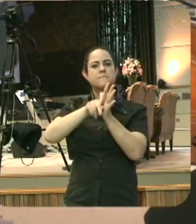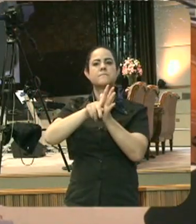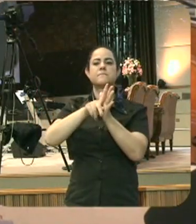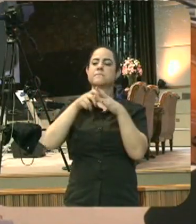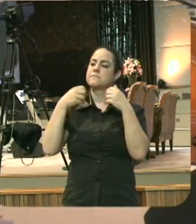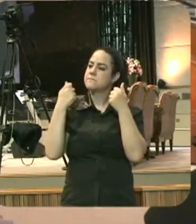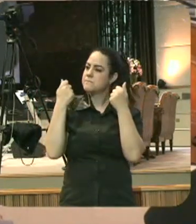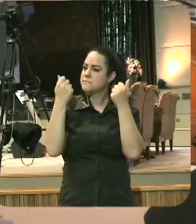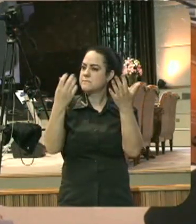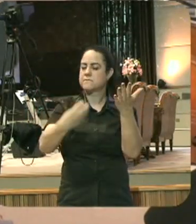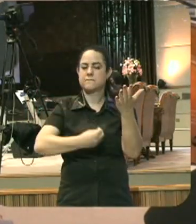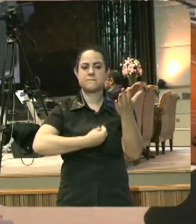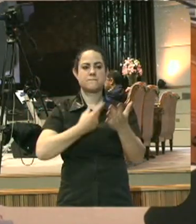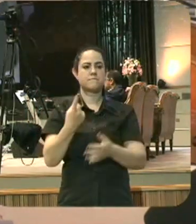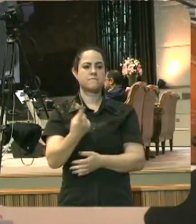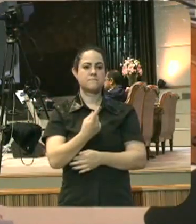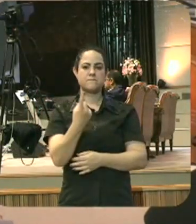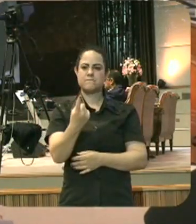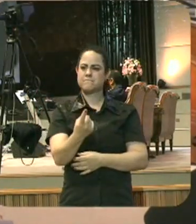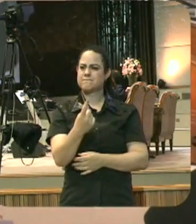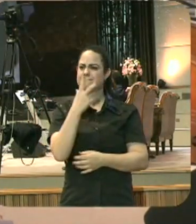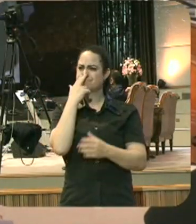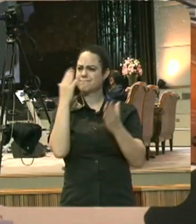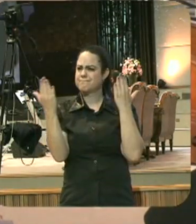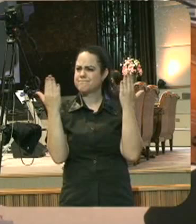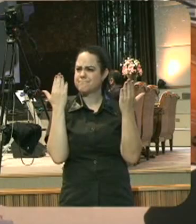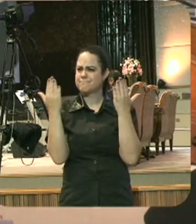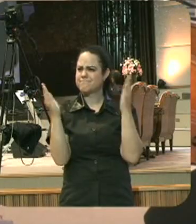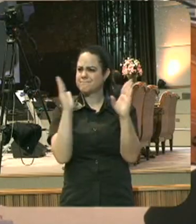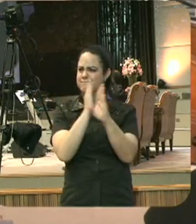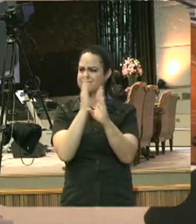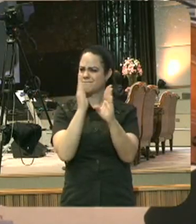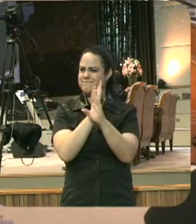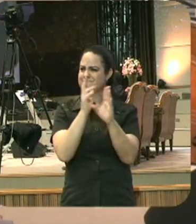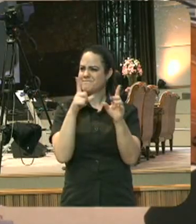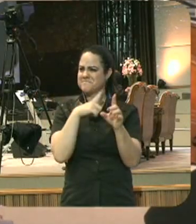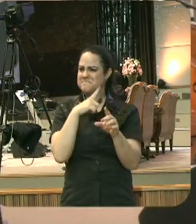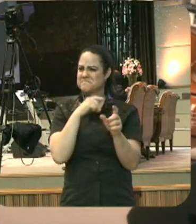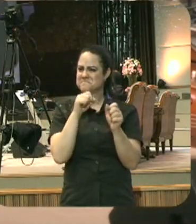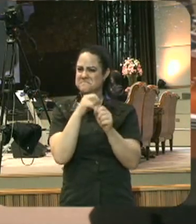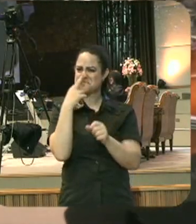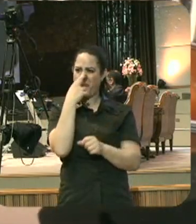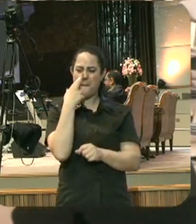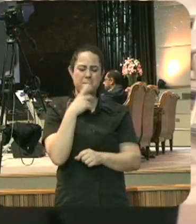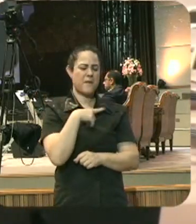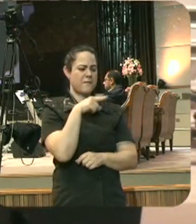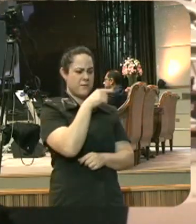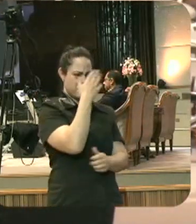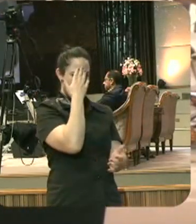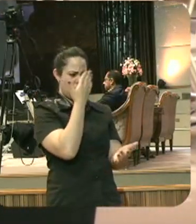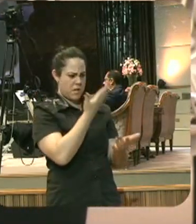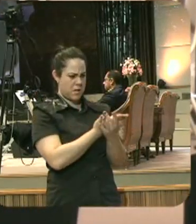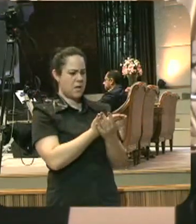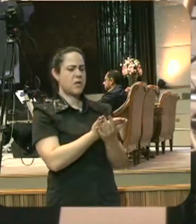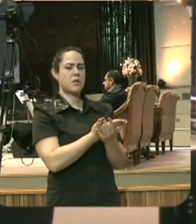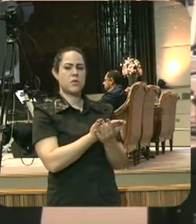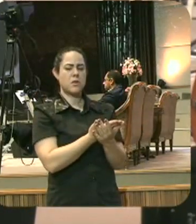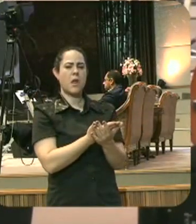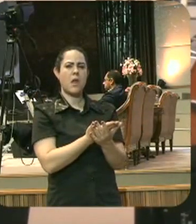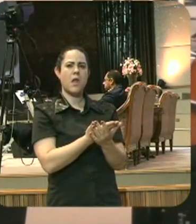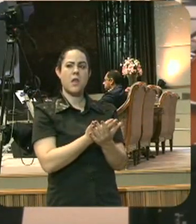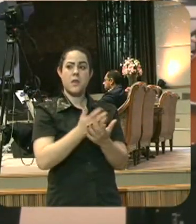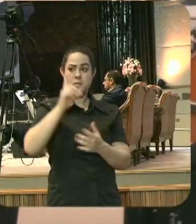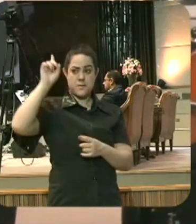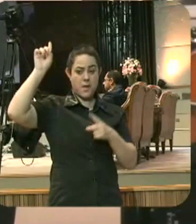eterna. Não é a mesma coisa que ele fez com Raabe? Olha, você creu em quem eu